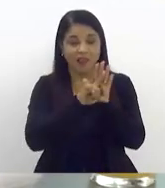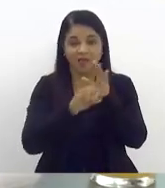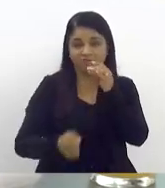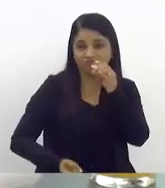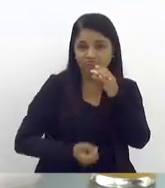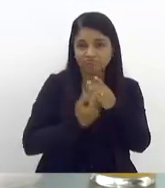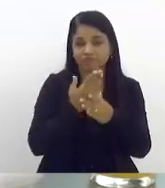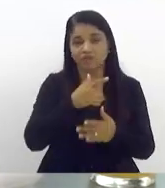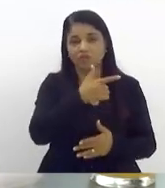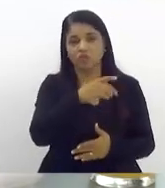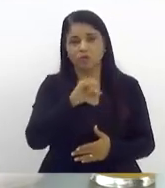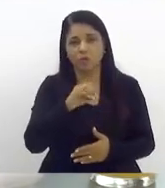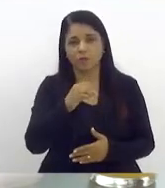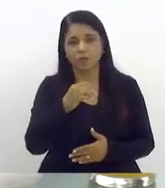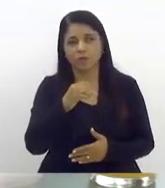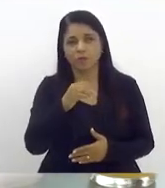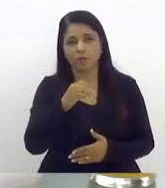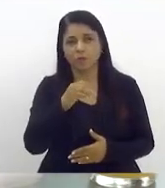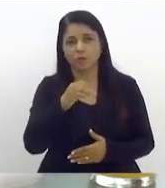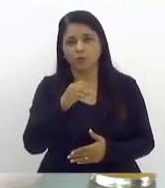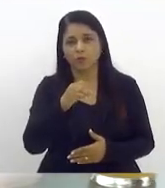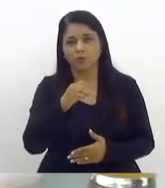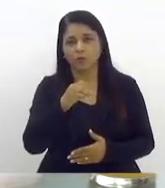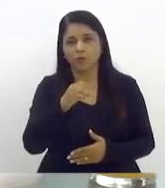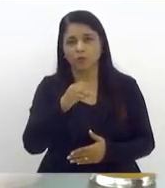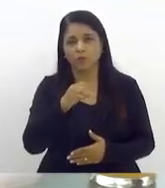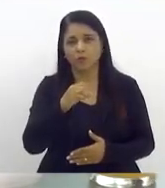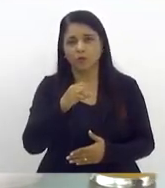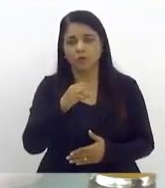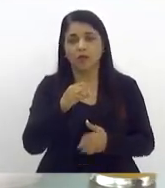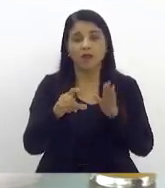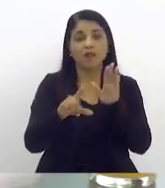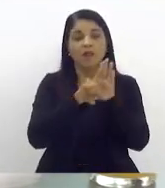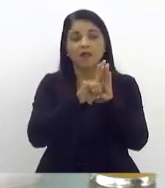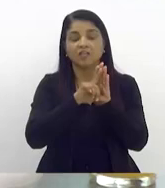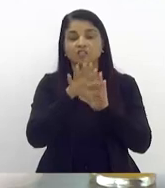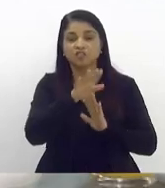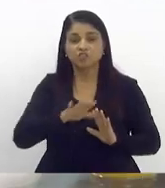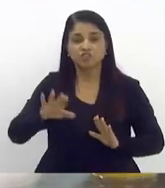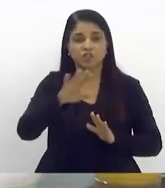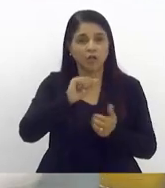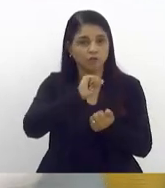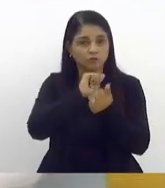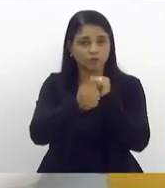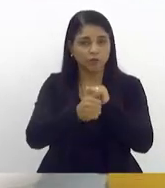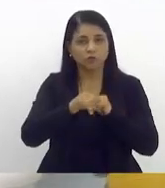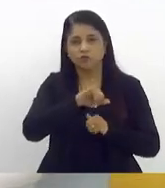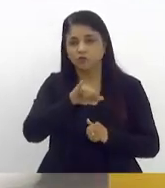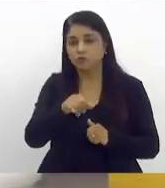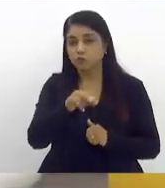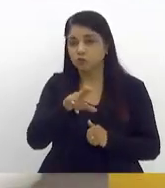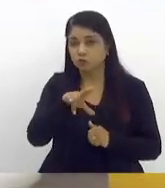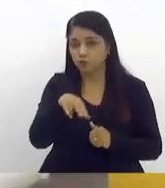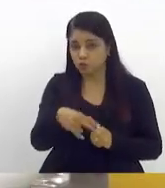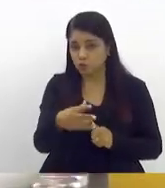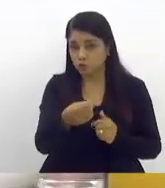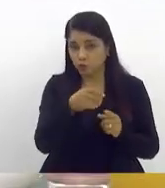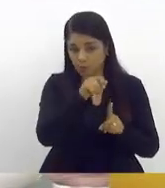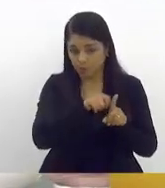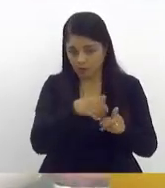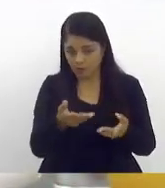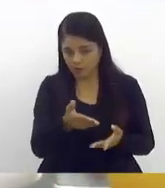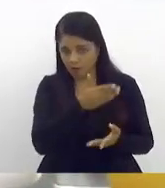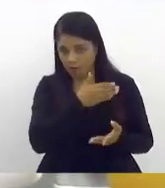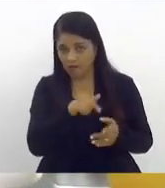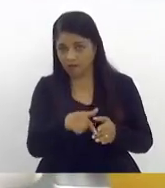de 2000 em junho, a Lei Geral dos Esportes, em junho agora, que diz que daqui a